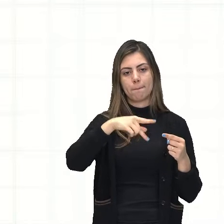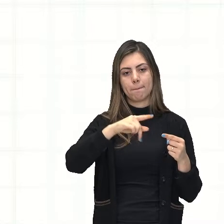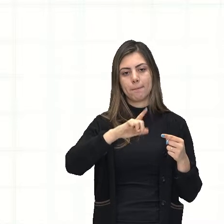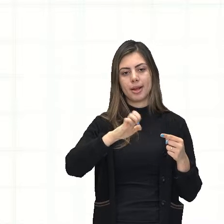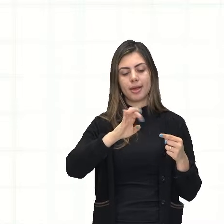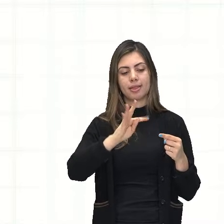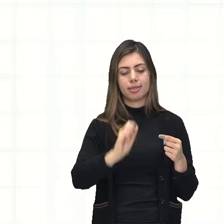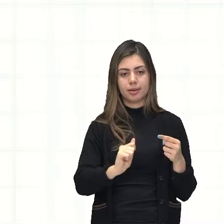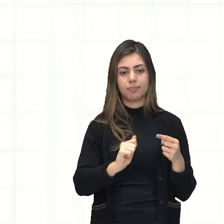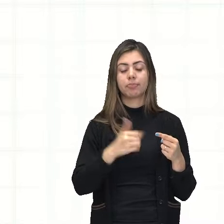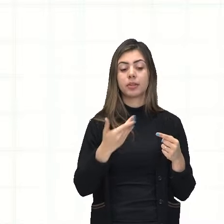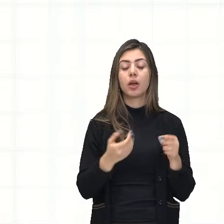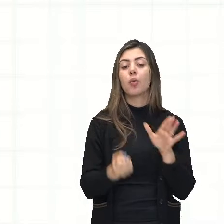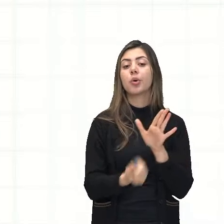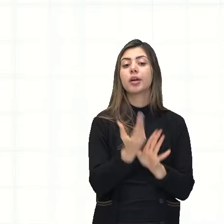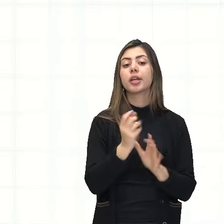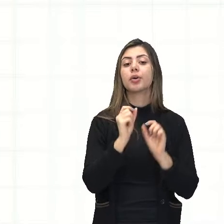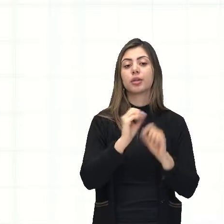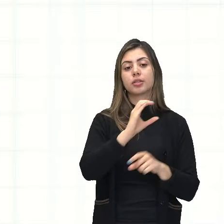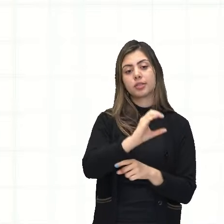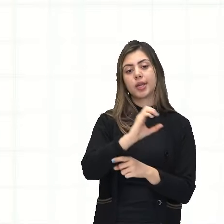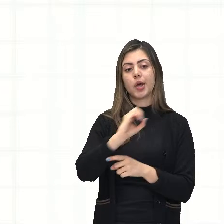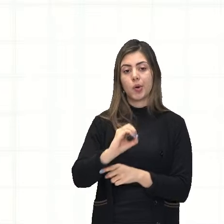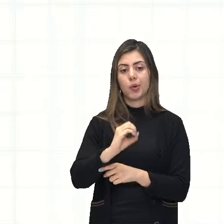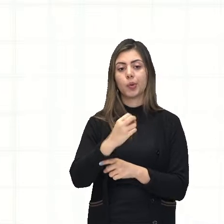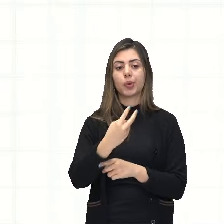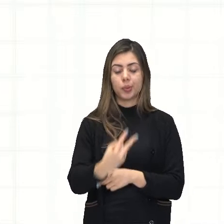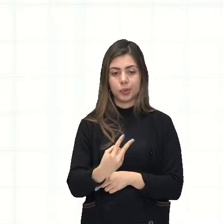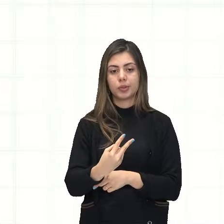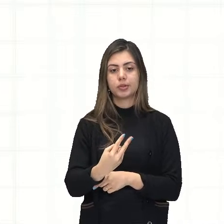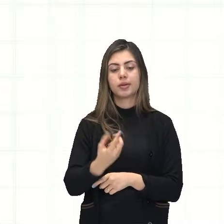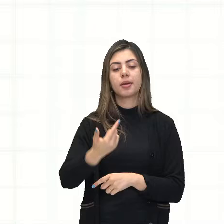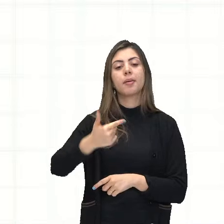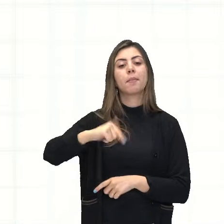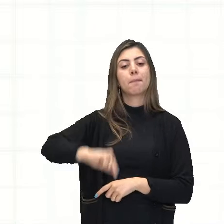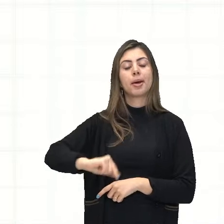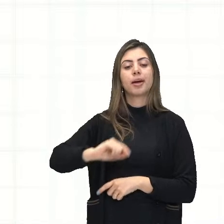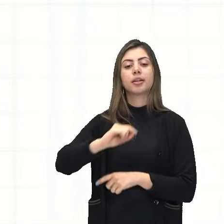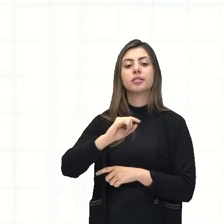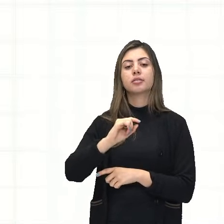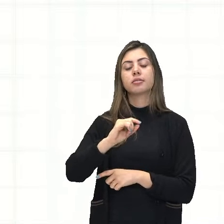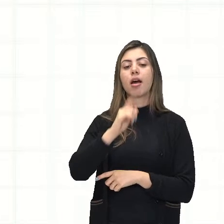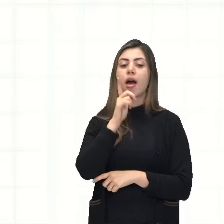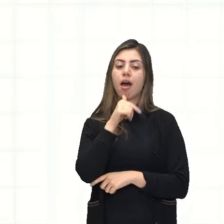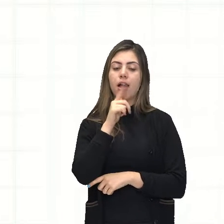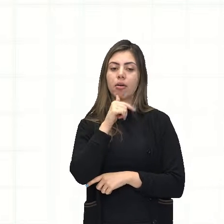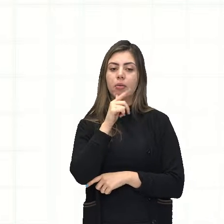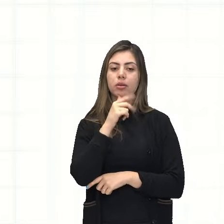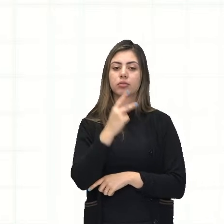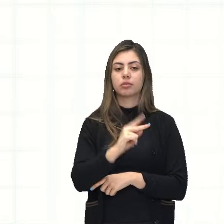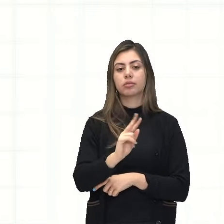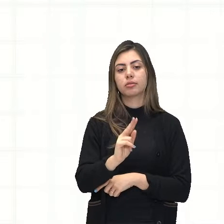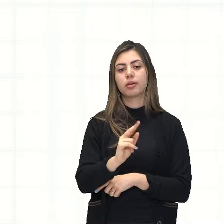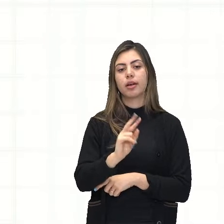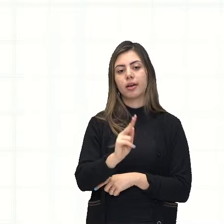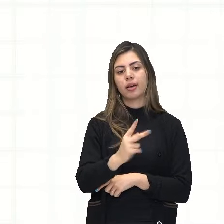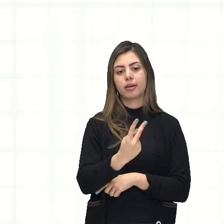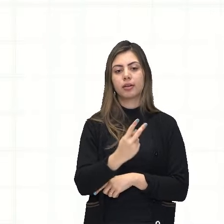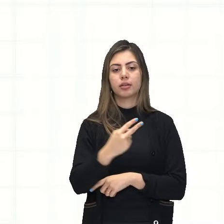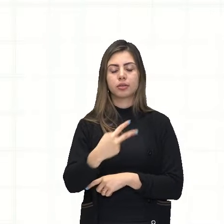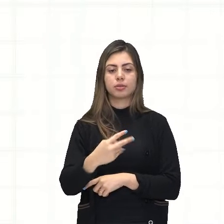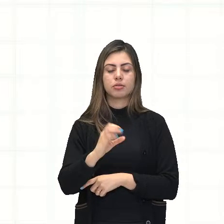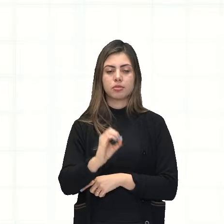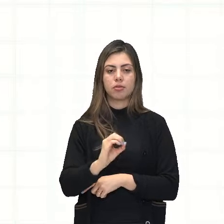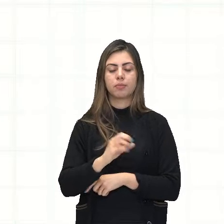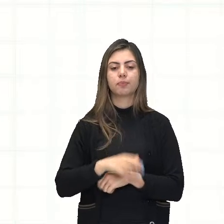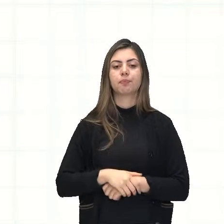dessa combustão é dióxido de carbono, CO2 ou gás carbônico e água. Agora, se